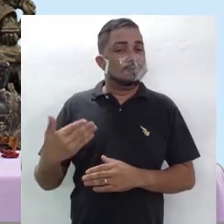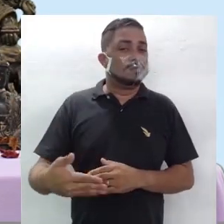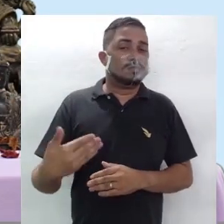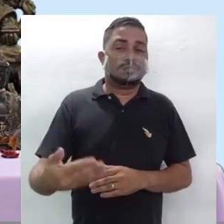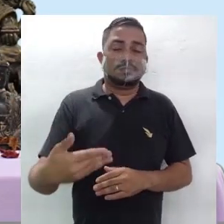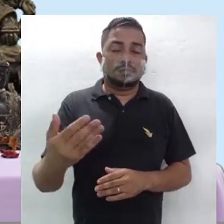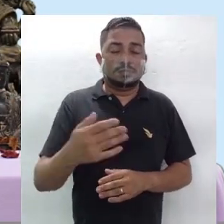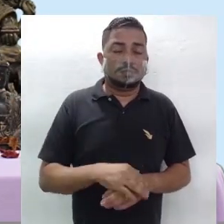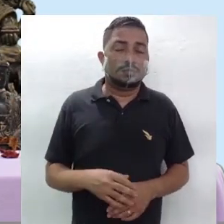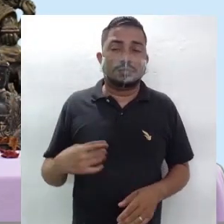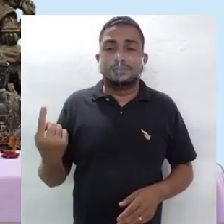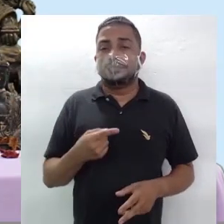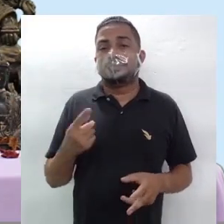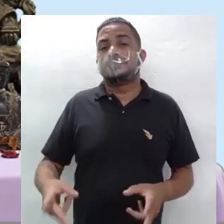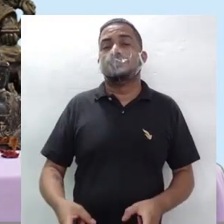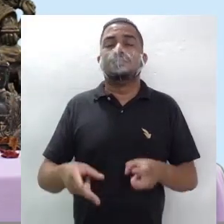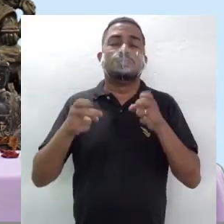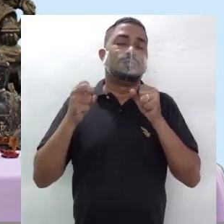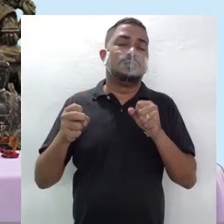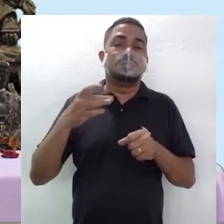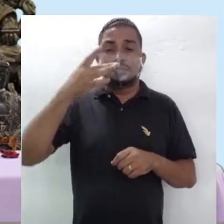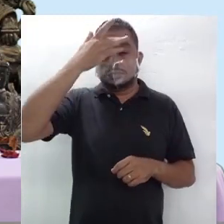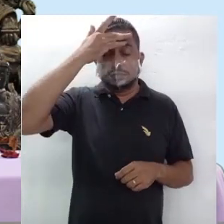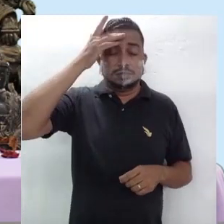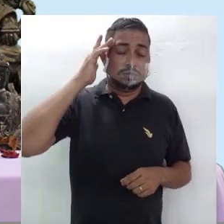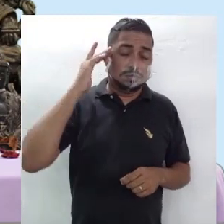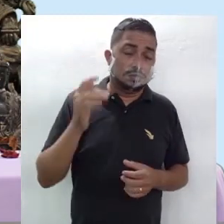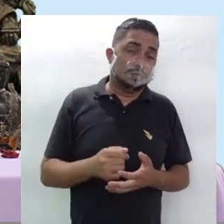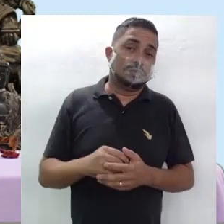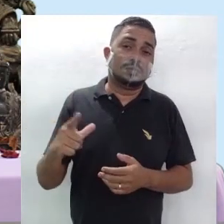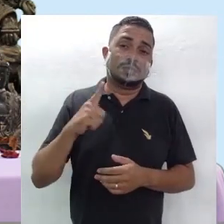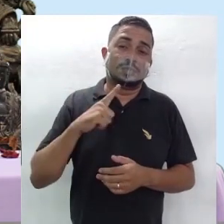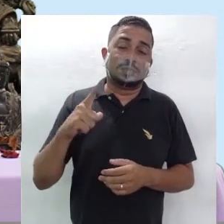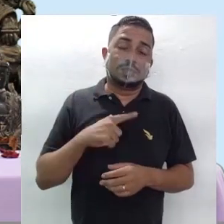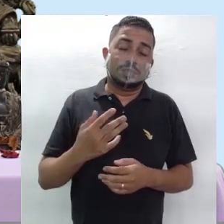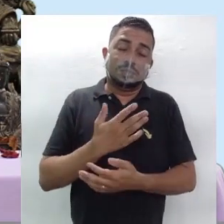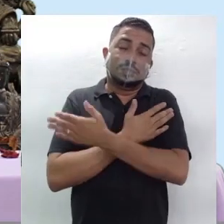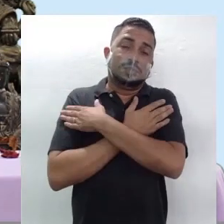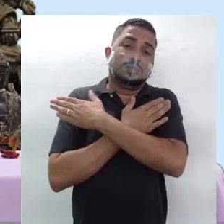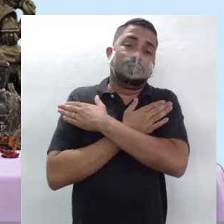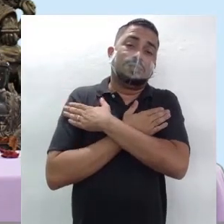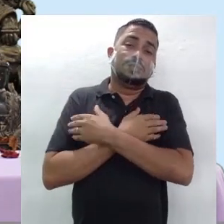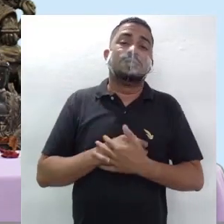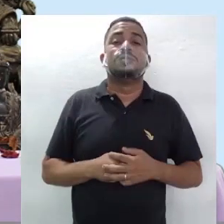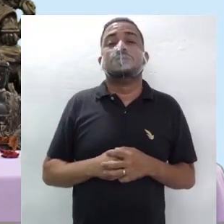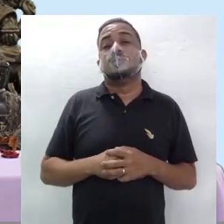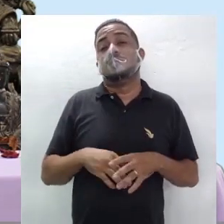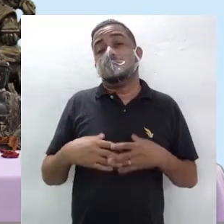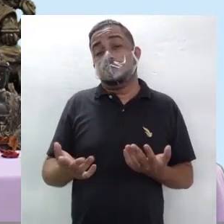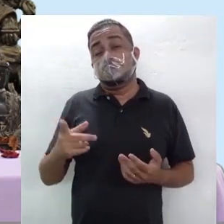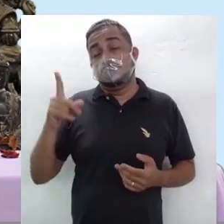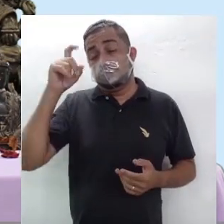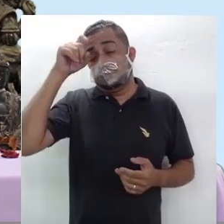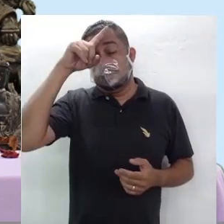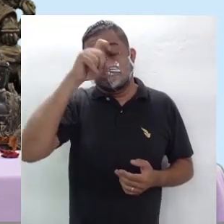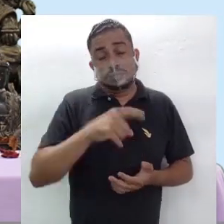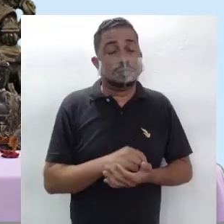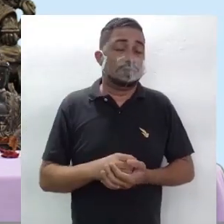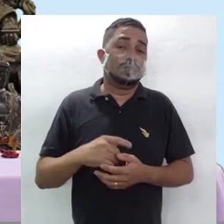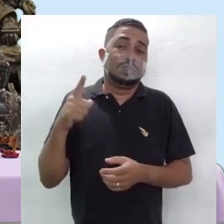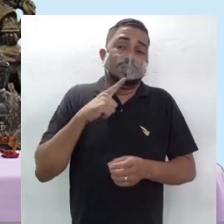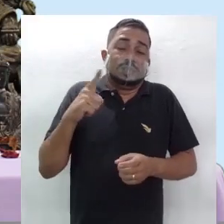cada vez mais percebemos que as pessoas elas estão desempregadas, né?